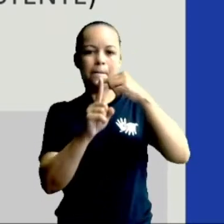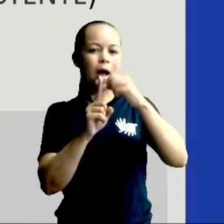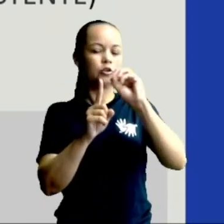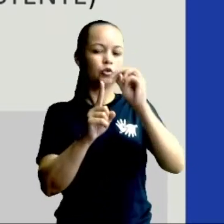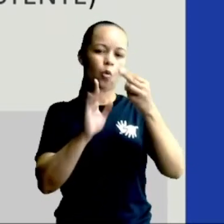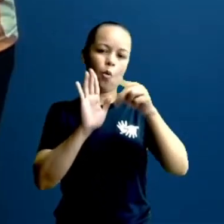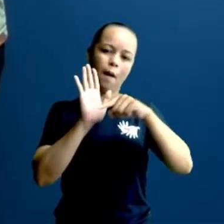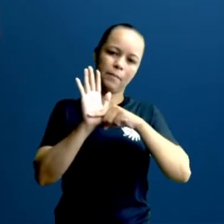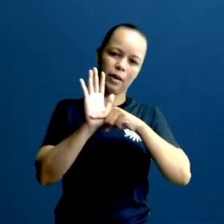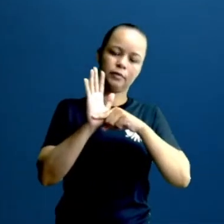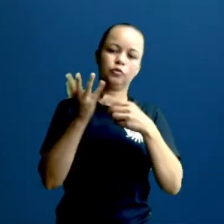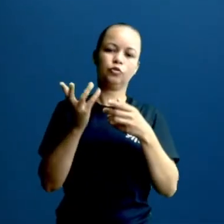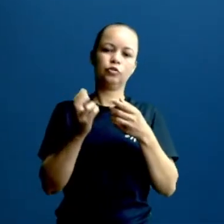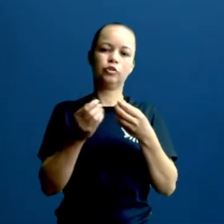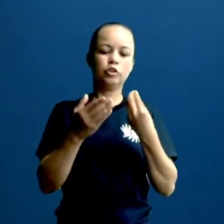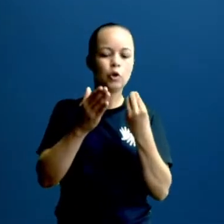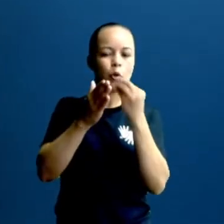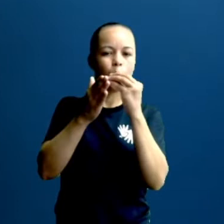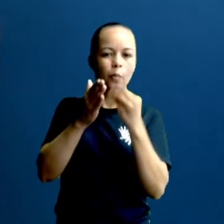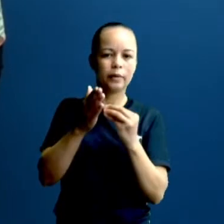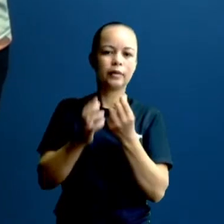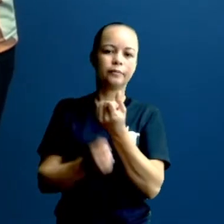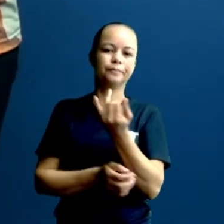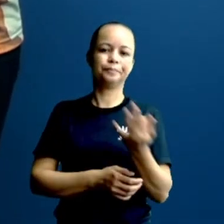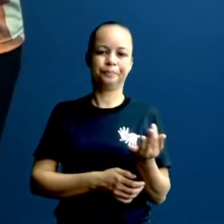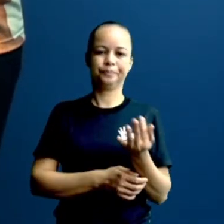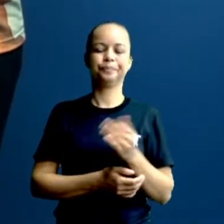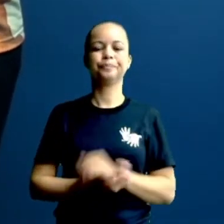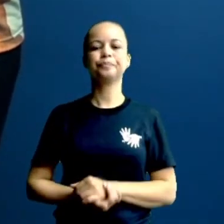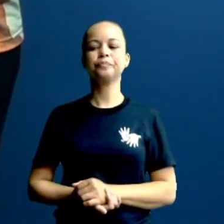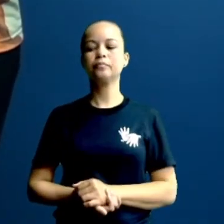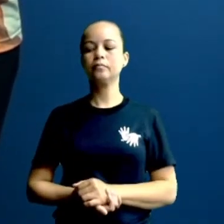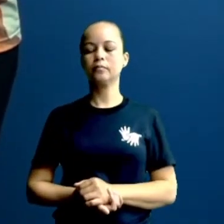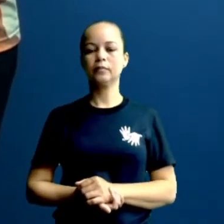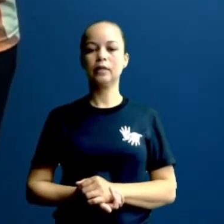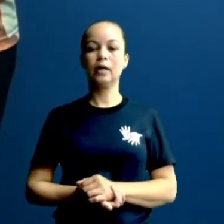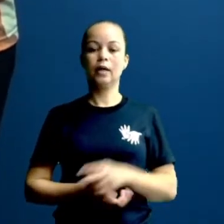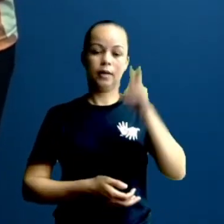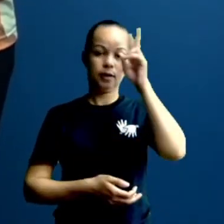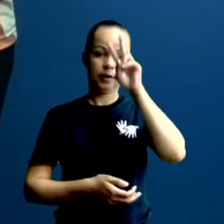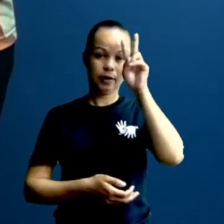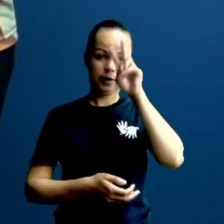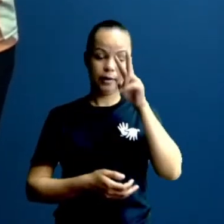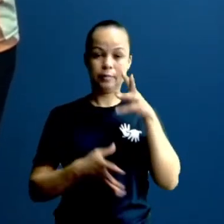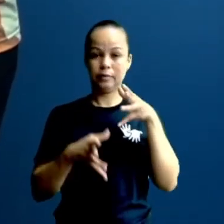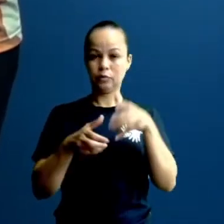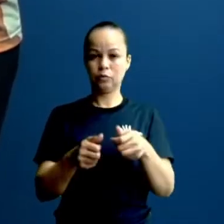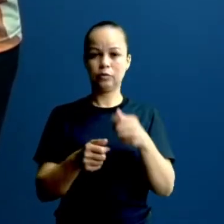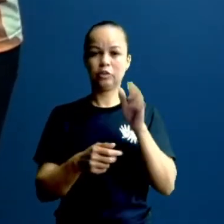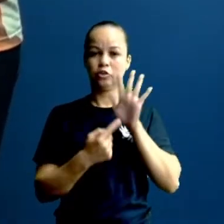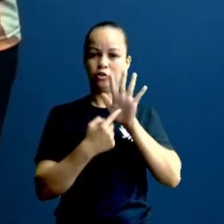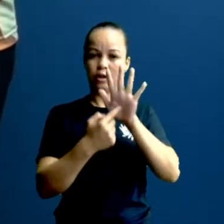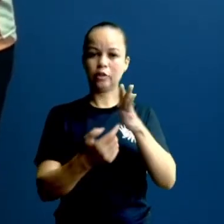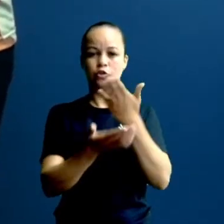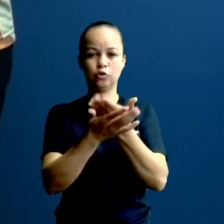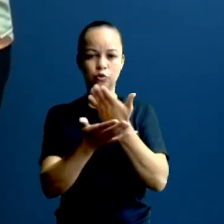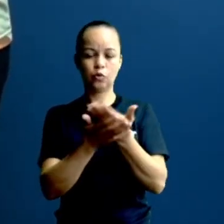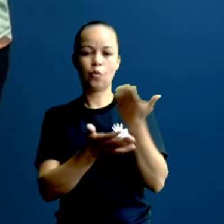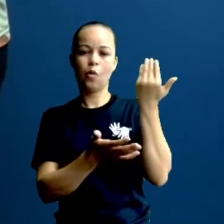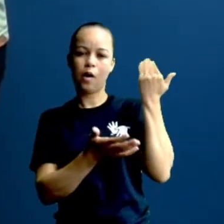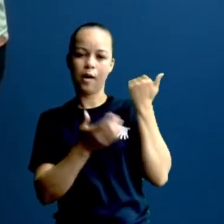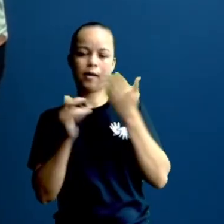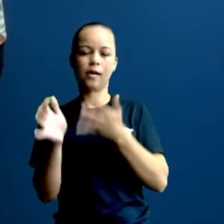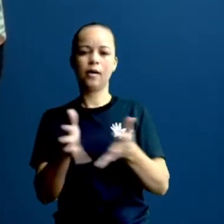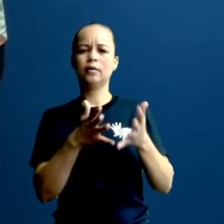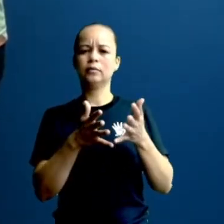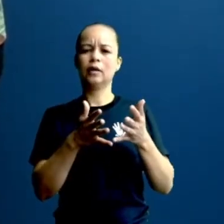aquela ideia de completar quantidades. Ok? Então, lembra disso aí que a gente trouxe em outra aula? Então, reforça com o